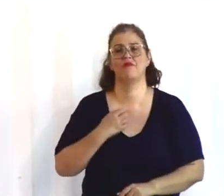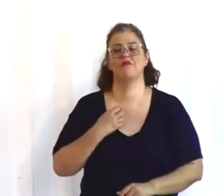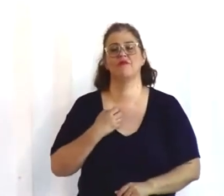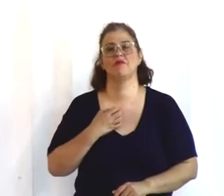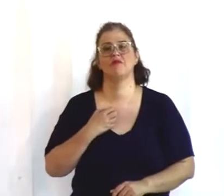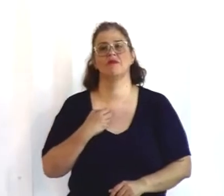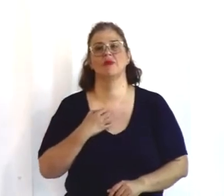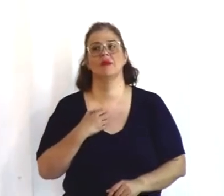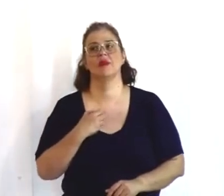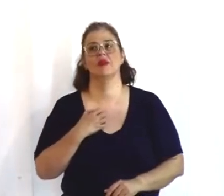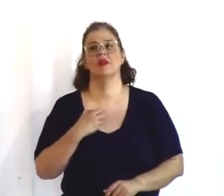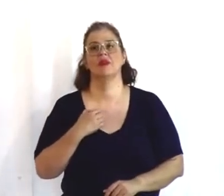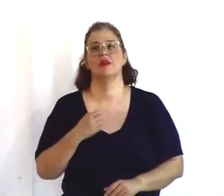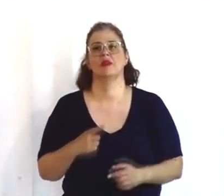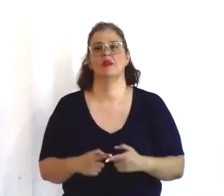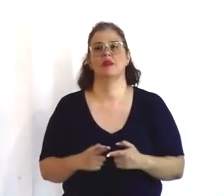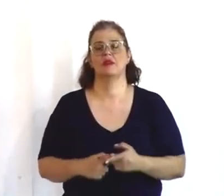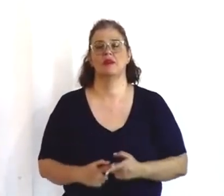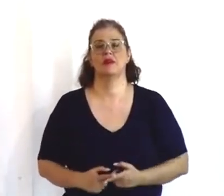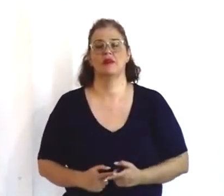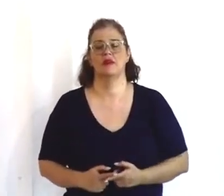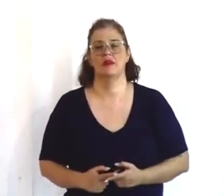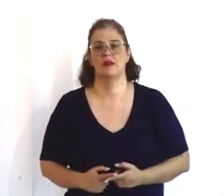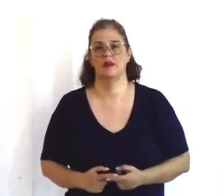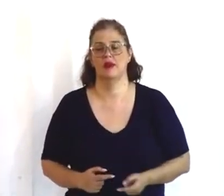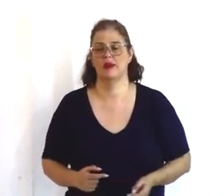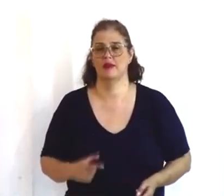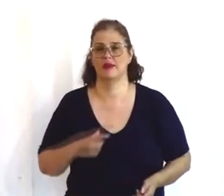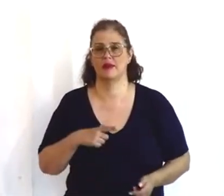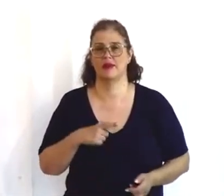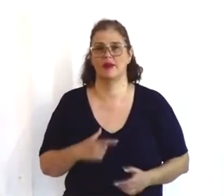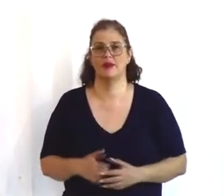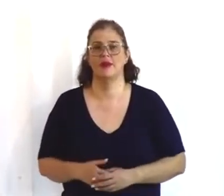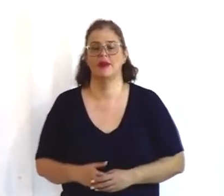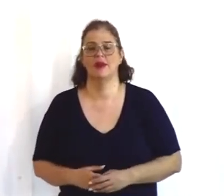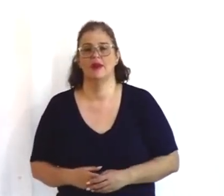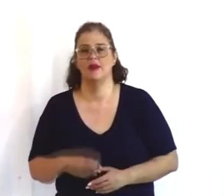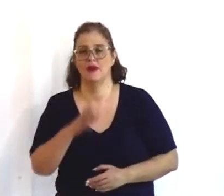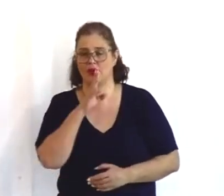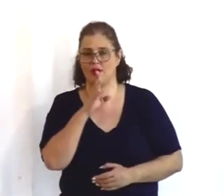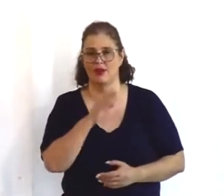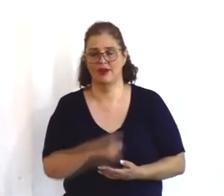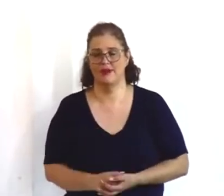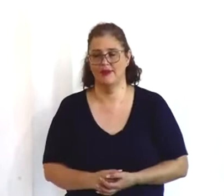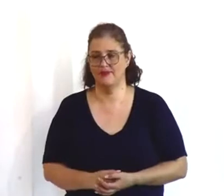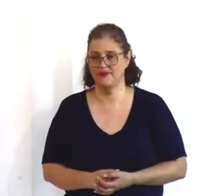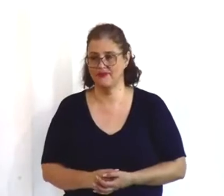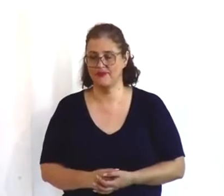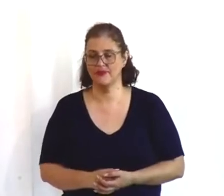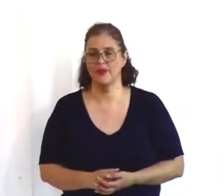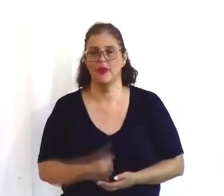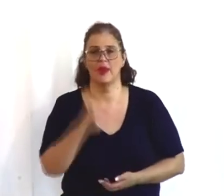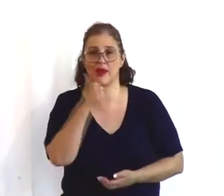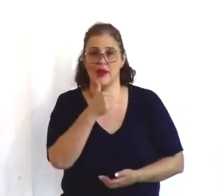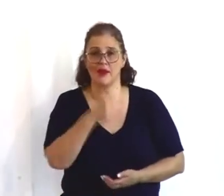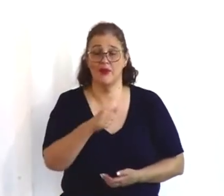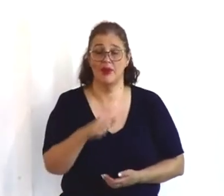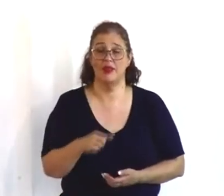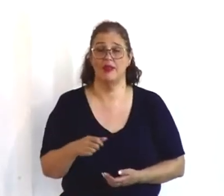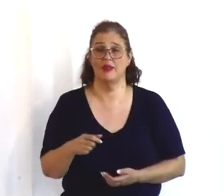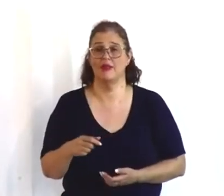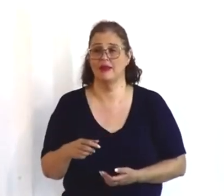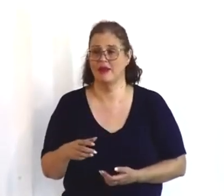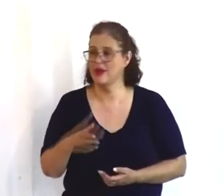vendedora de púrpura, que conheceu a Cristo lá em Filipos. Aqui há grandes lojas, aqui há problemas de tecido,